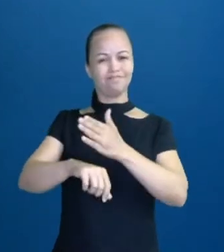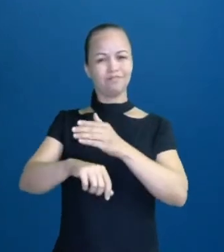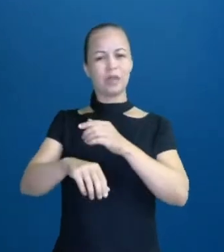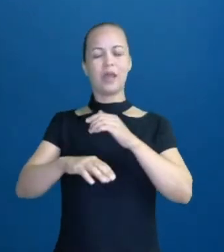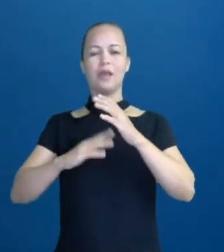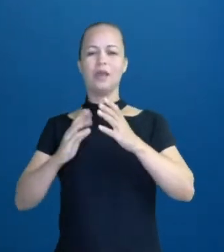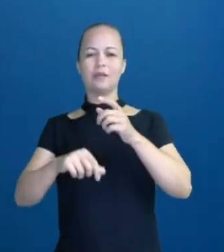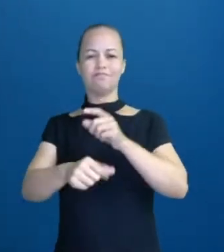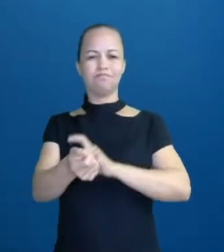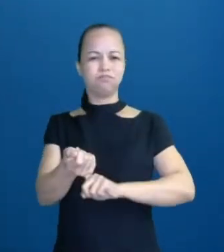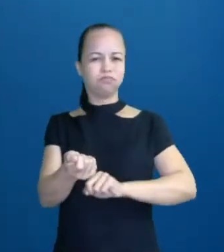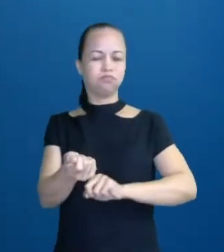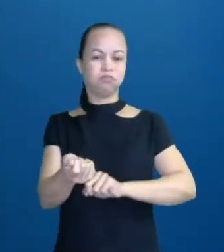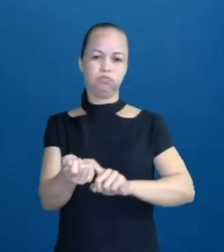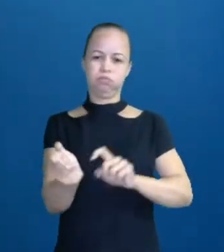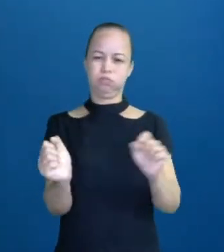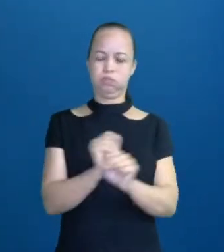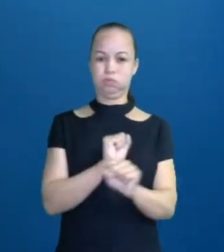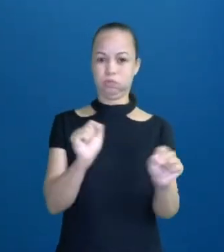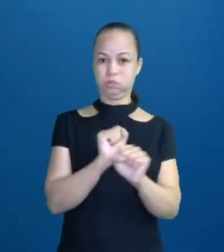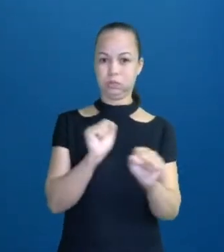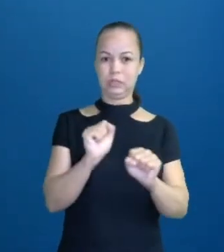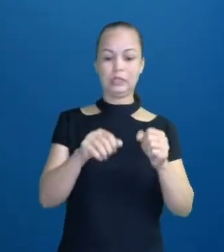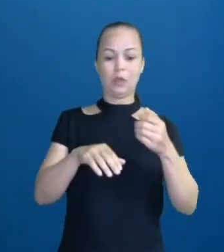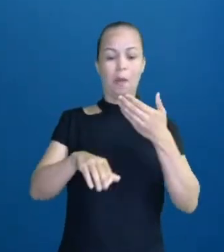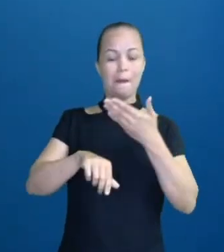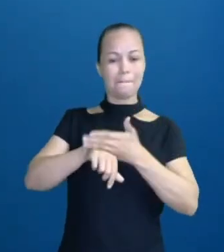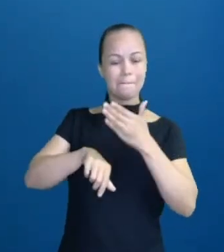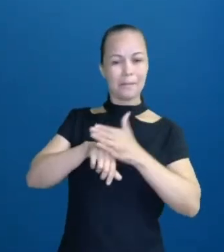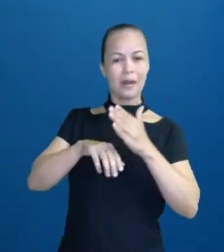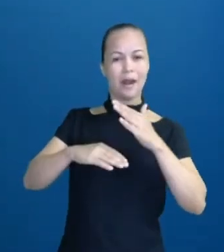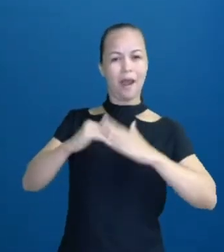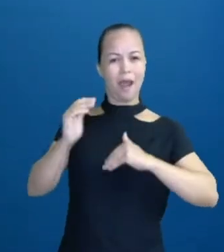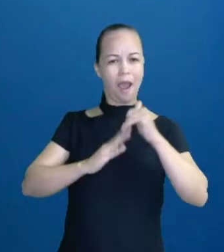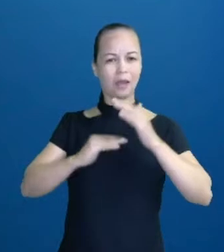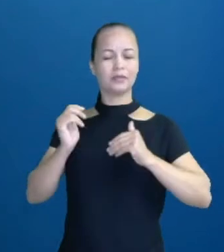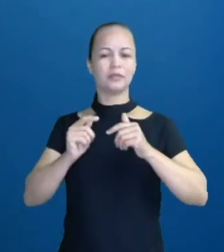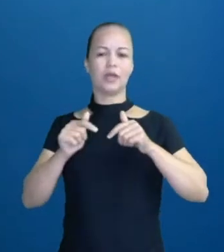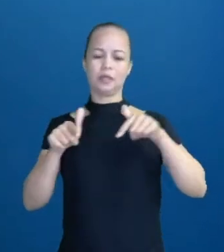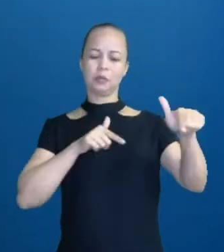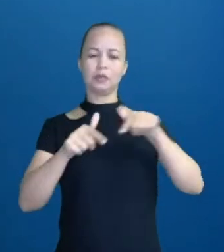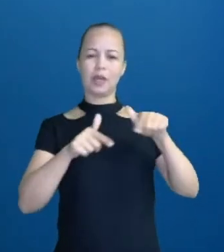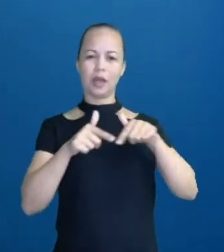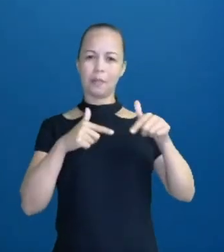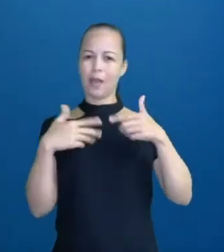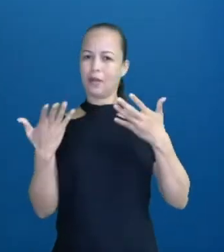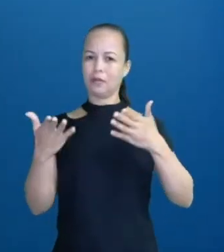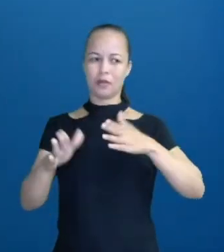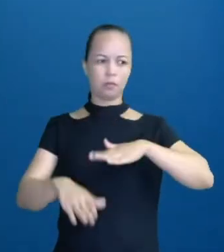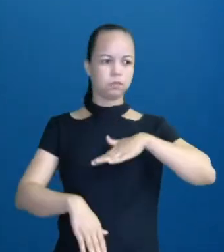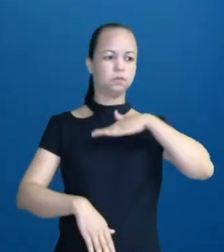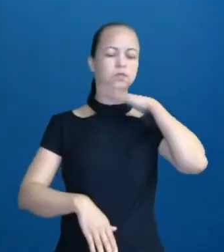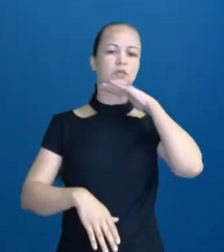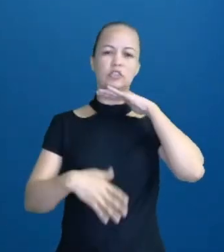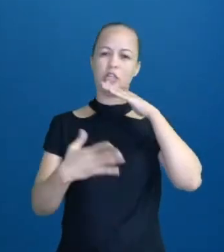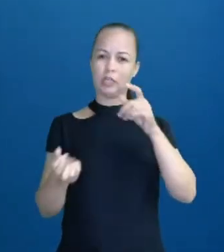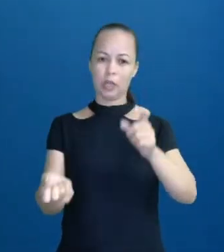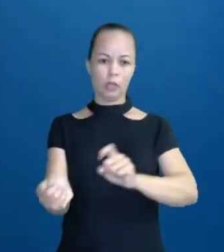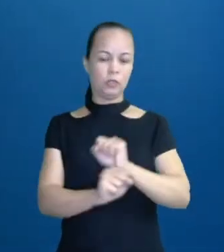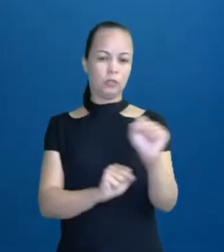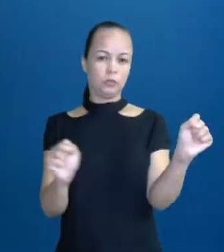nosso trabalho vão acabar fazendo com que a gente acabe, de certa forma, perdendo a paciência,